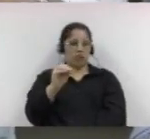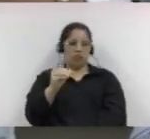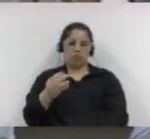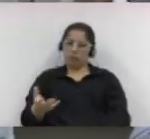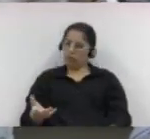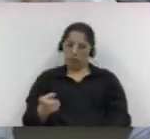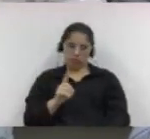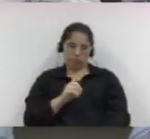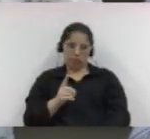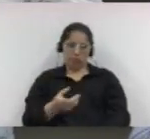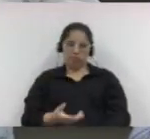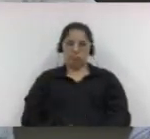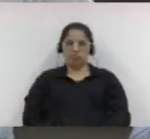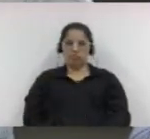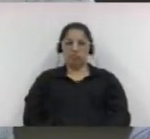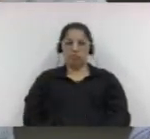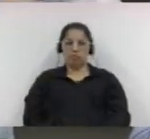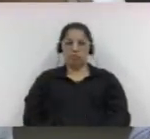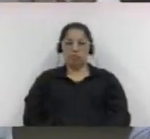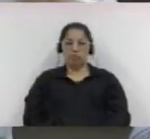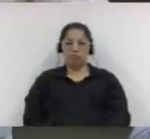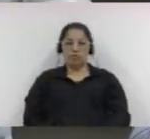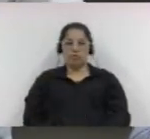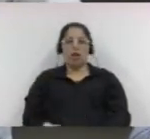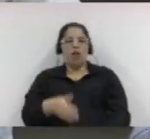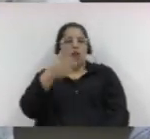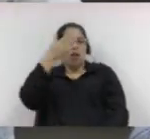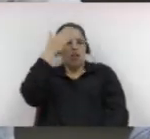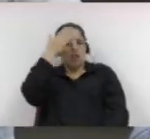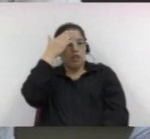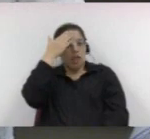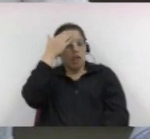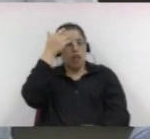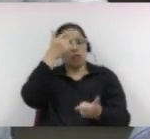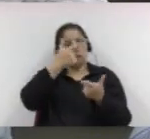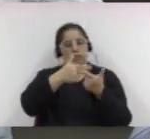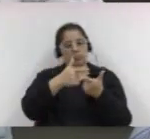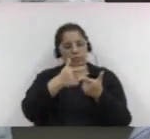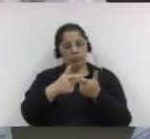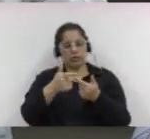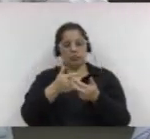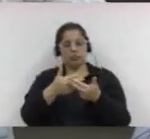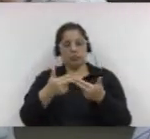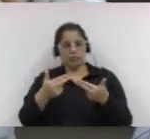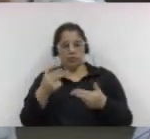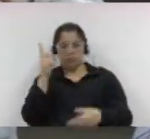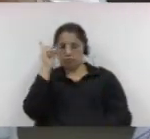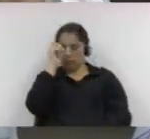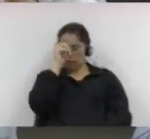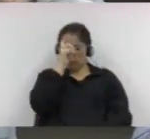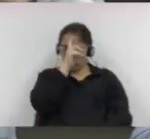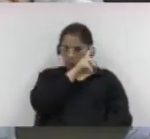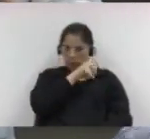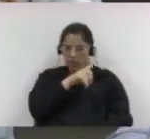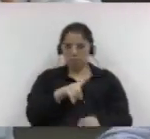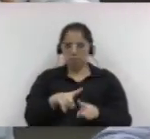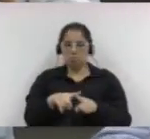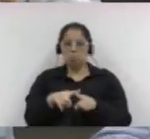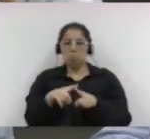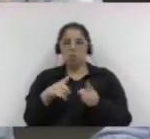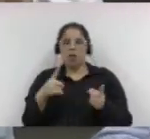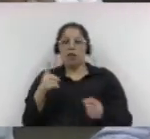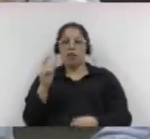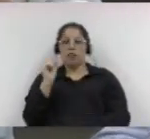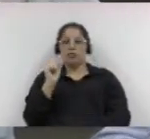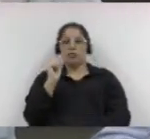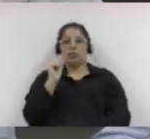desprezado. Nós sabemos as dificuldades que nós encontramos hoje em dia, mas nós temos uma gama muito grande